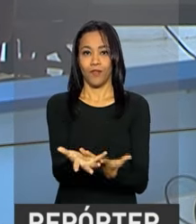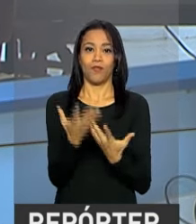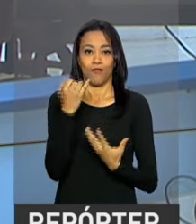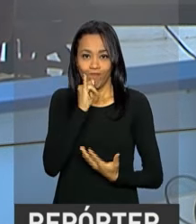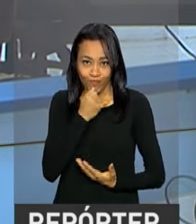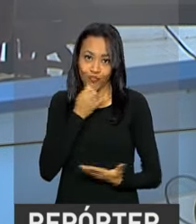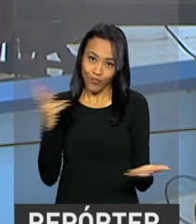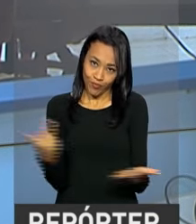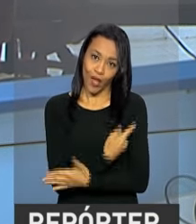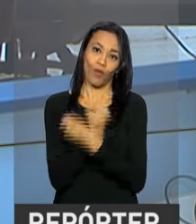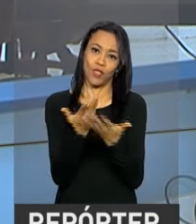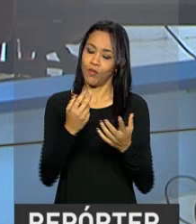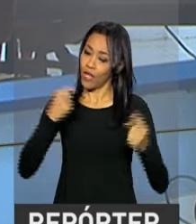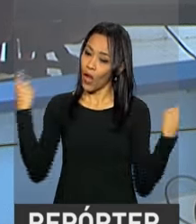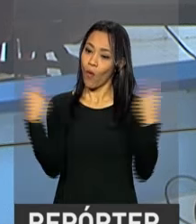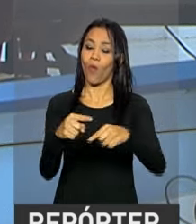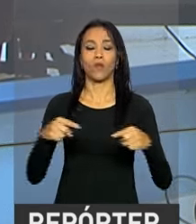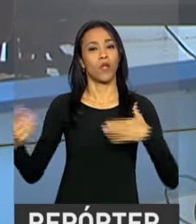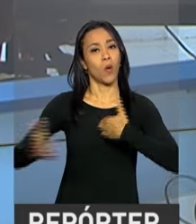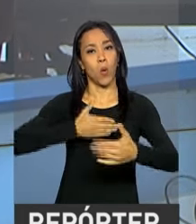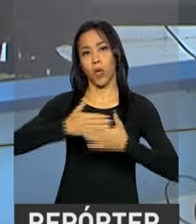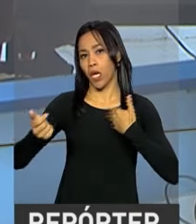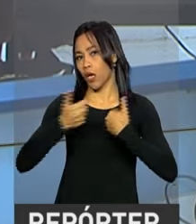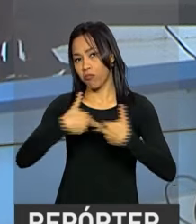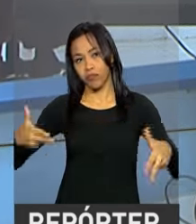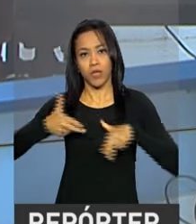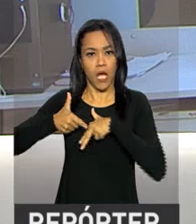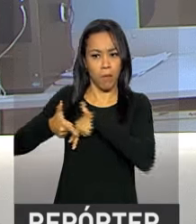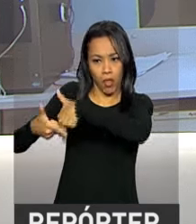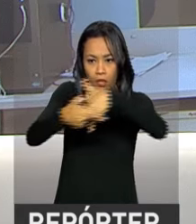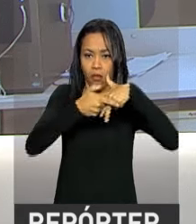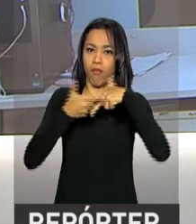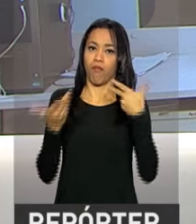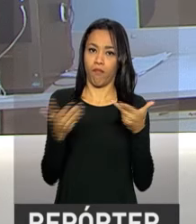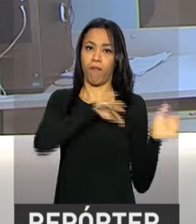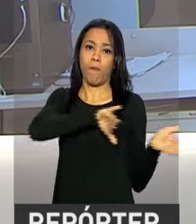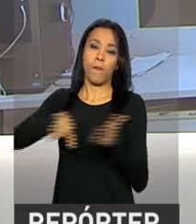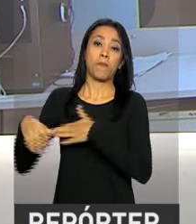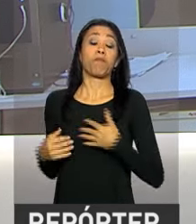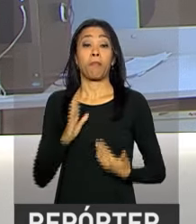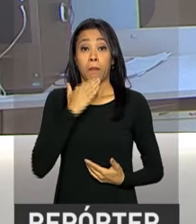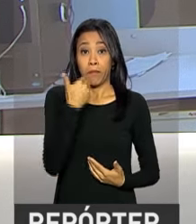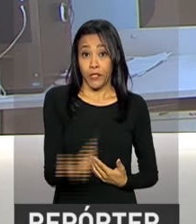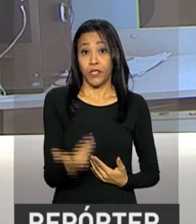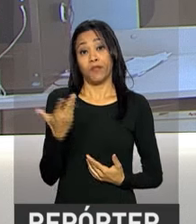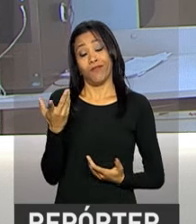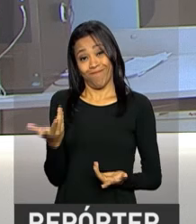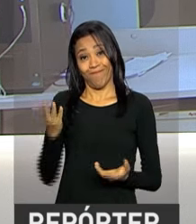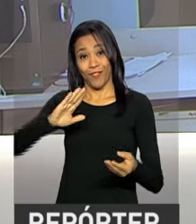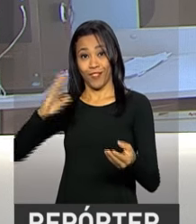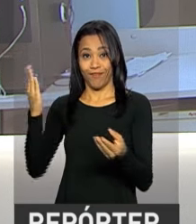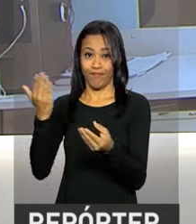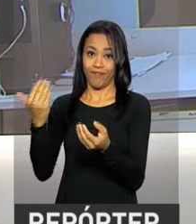veementemente repúdio a todo e qualquer ato de terrorismo após o pedido de recuperação judicial feito pela